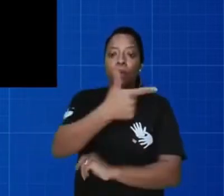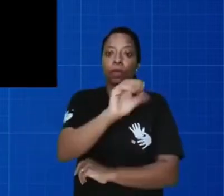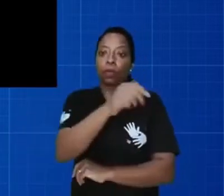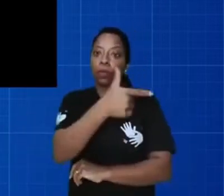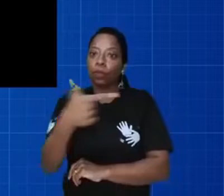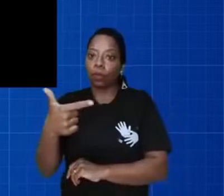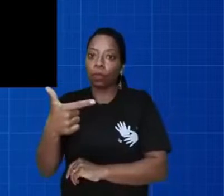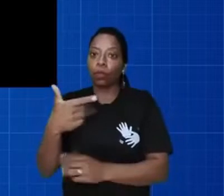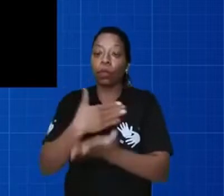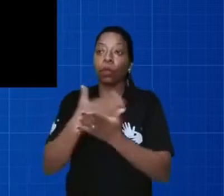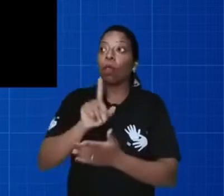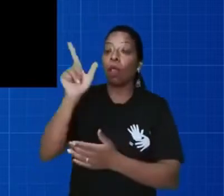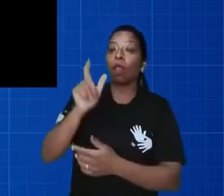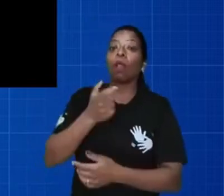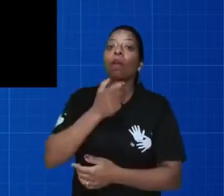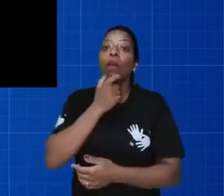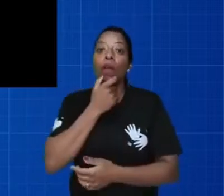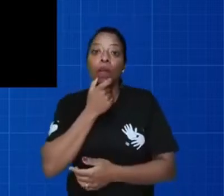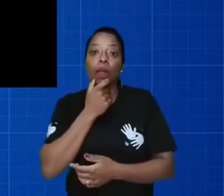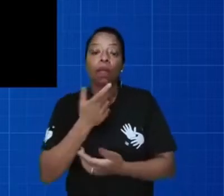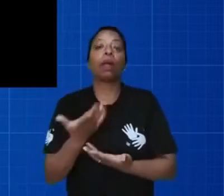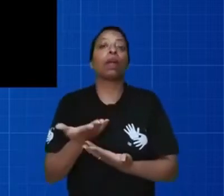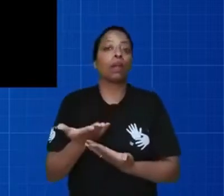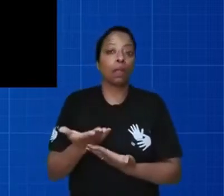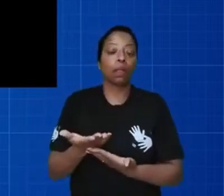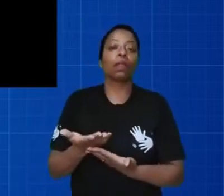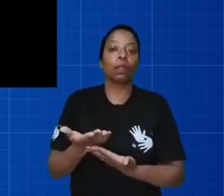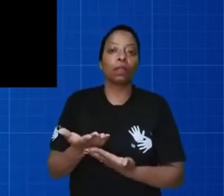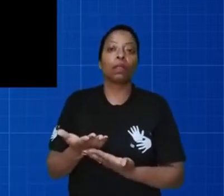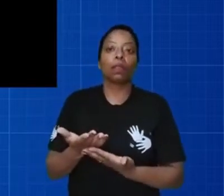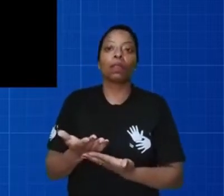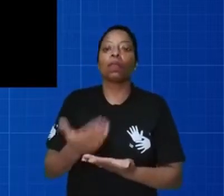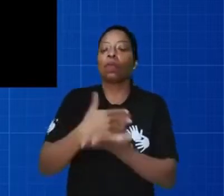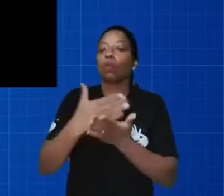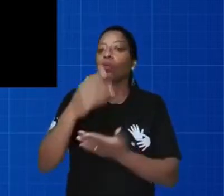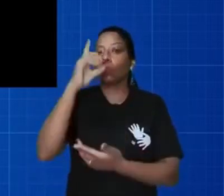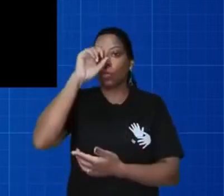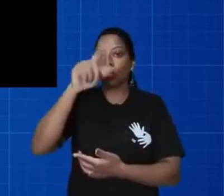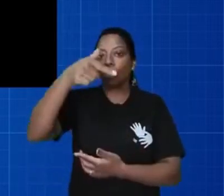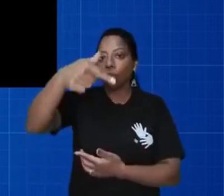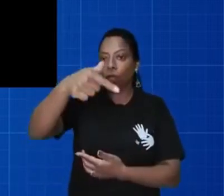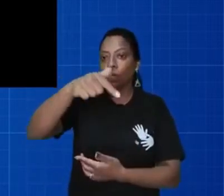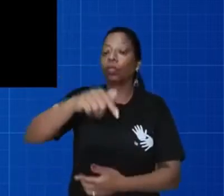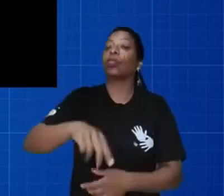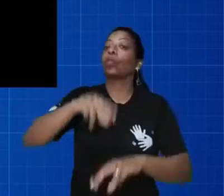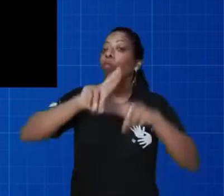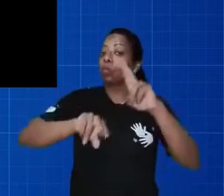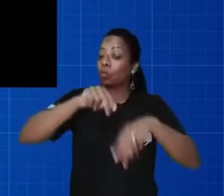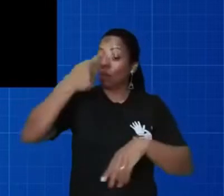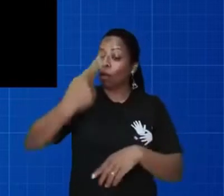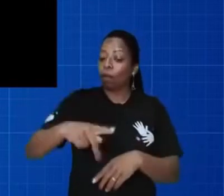contexto brasileiro, iniciou em 7 de junho, né, então nós tivemos o primeiro caso no Brasil, que foi na cidade de São Paulo, no estado de São